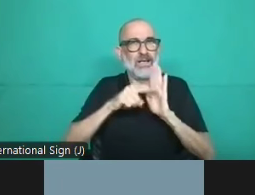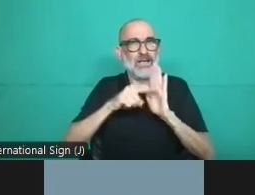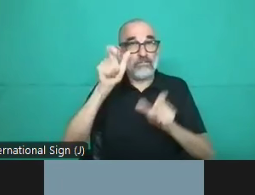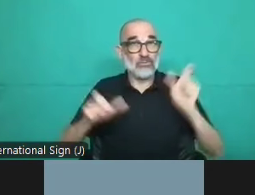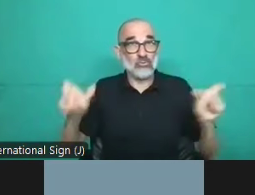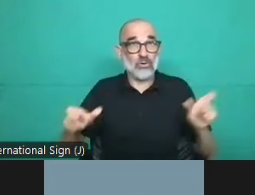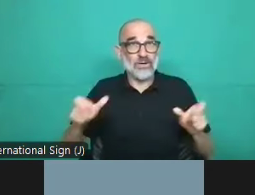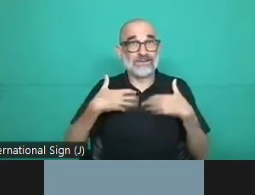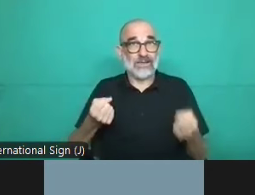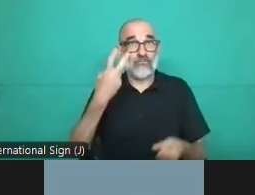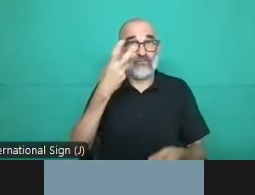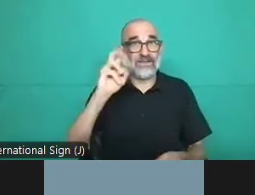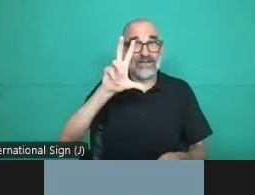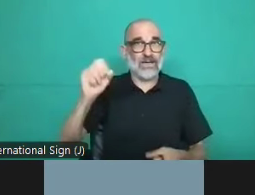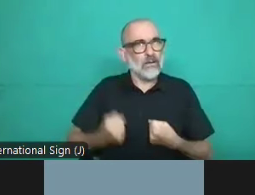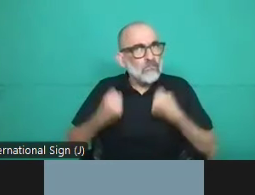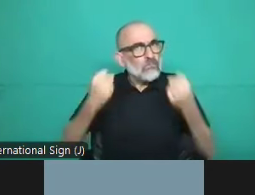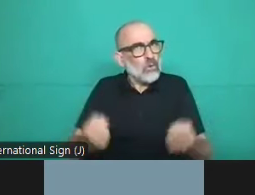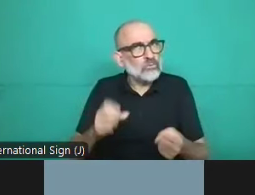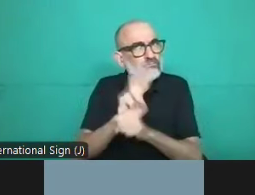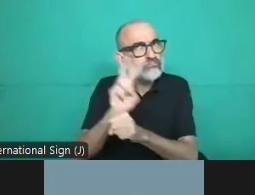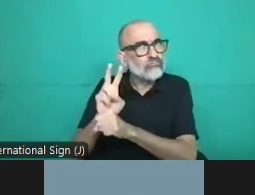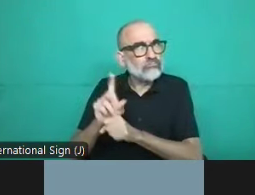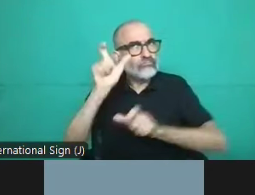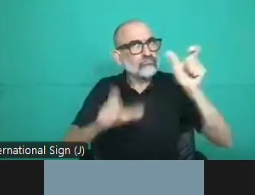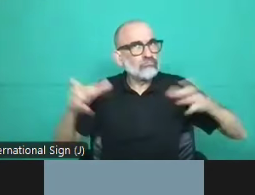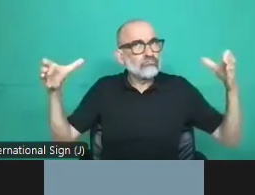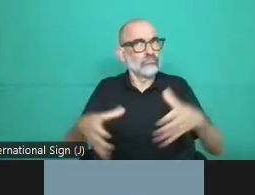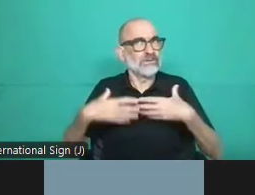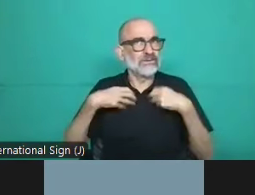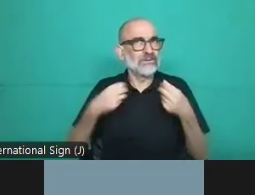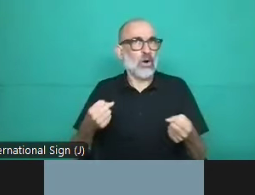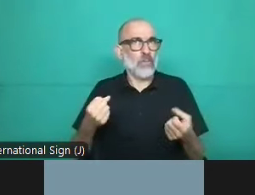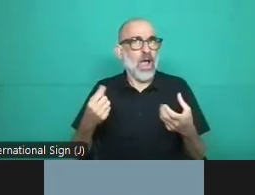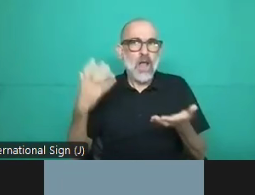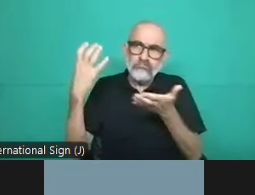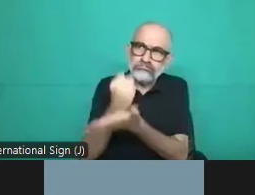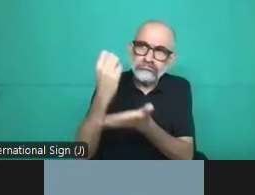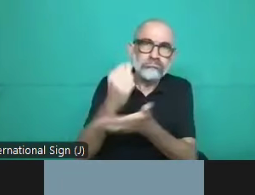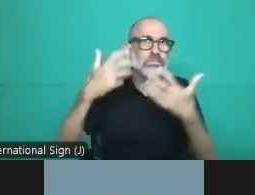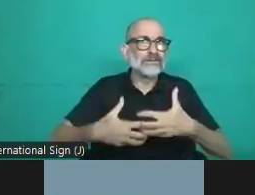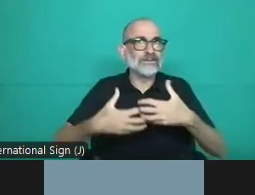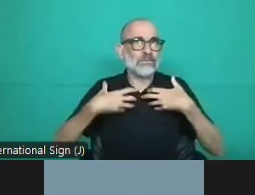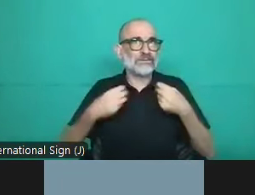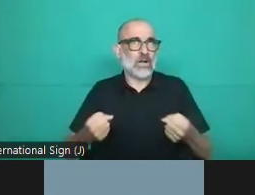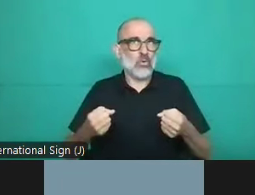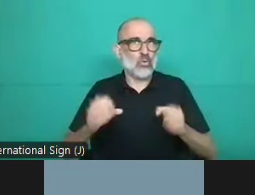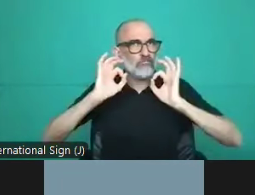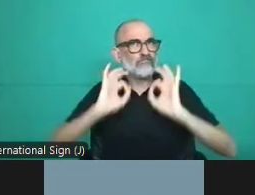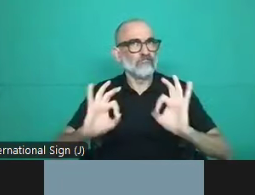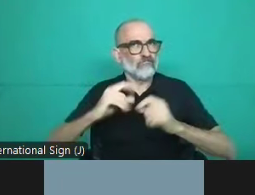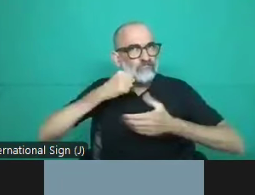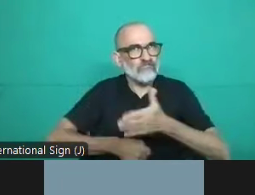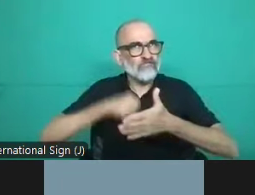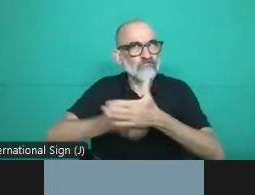nessa política estratégicas temos claramente 5 linhas definidas que tienen estratégicas que ver claramente con fortalecer definidas la que têm a ver com gobernanza fortalecer a y